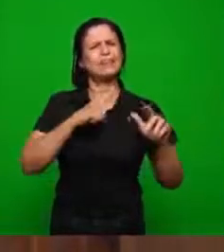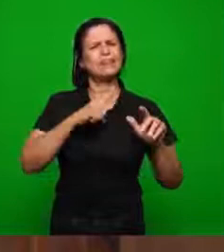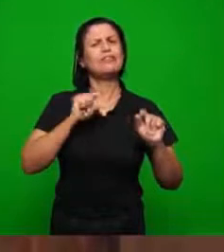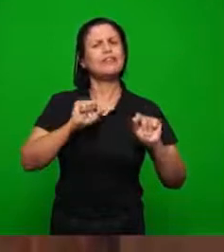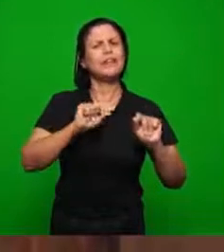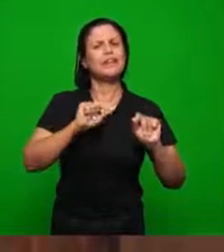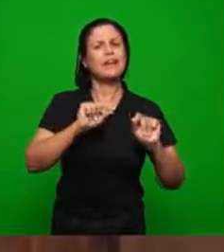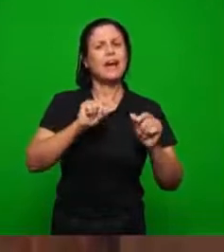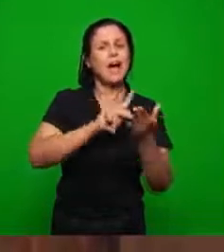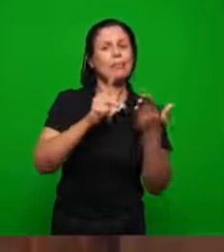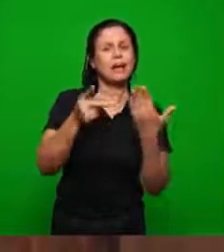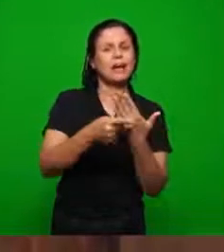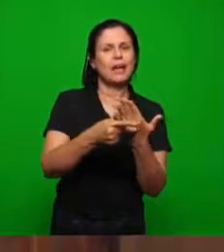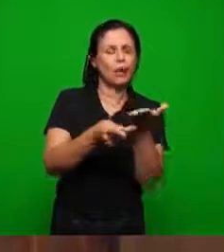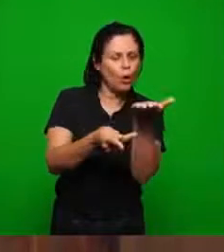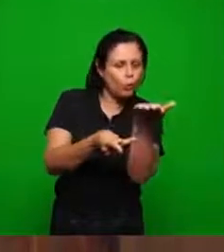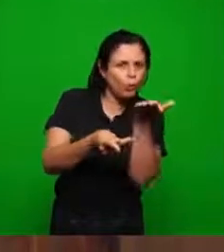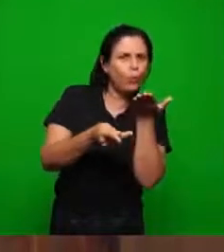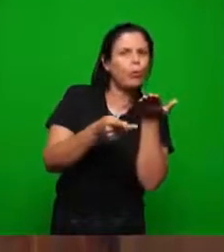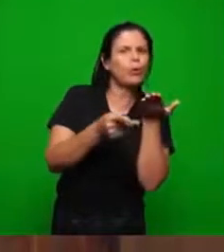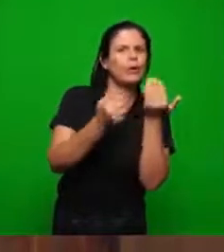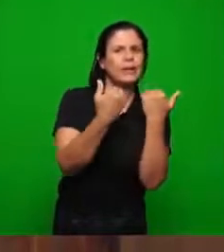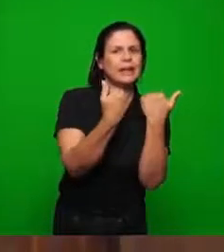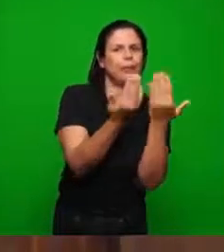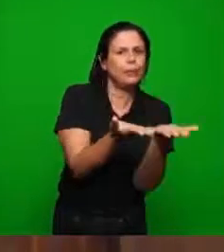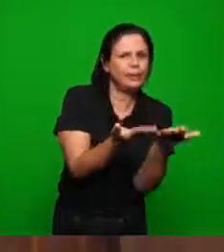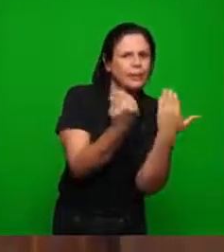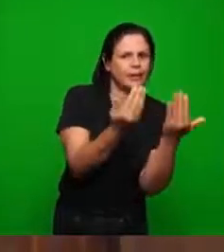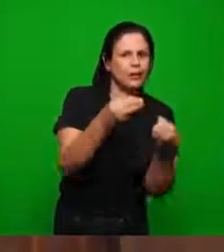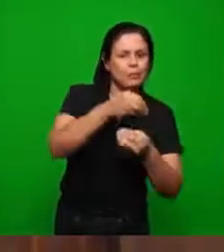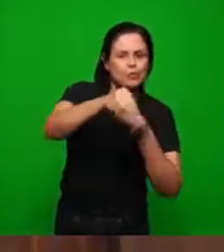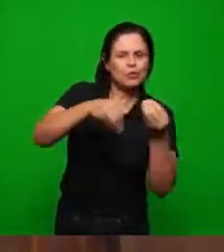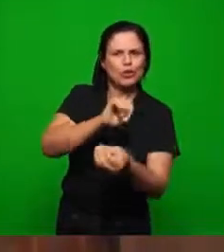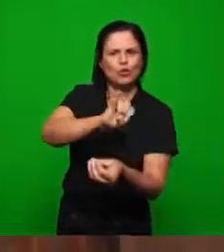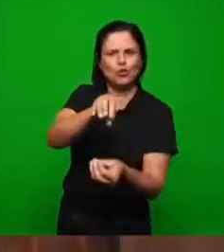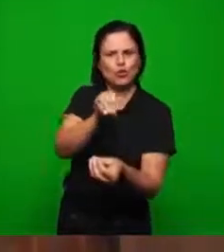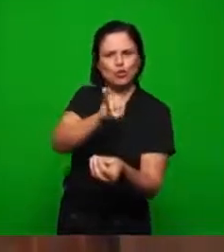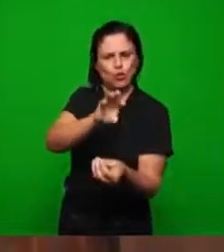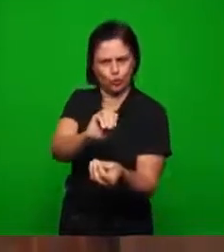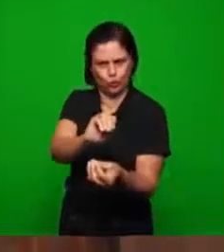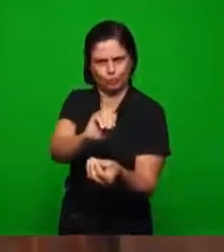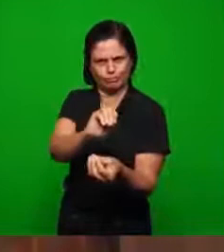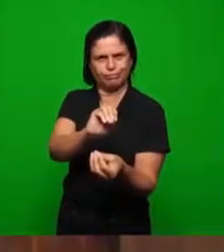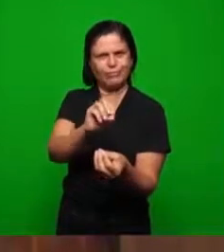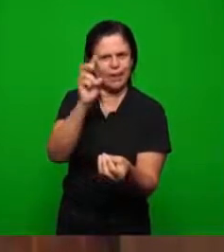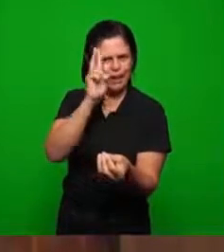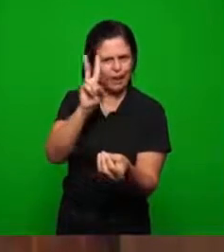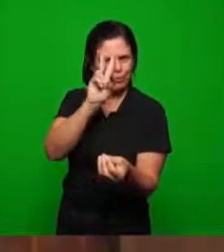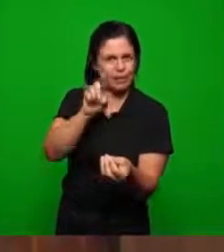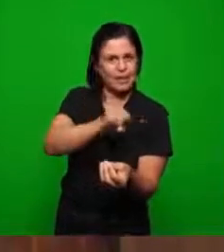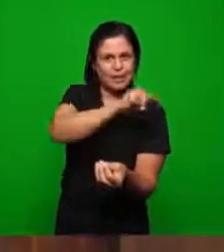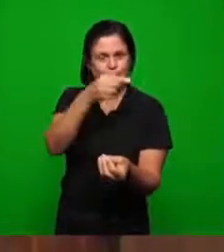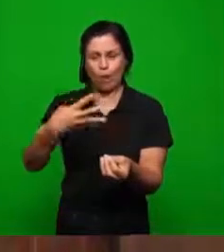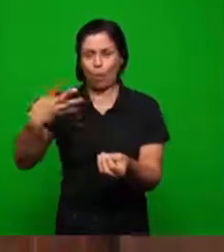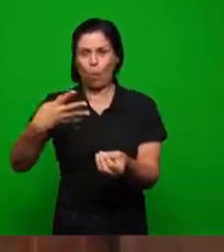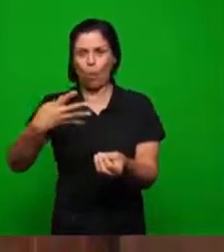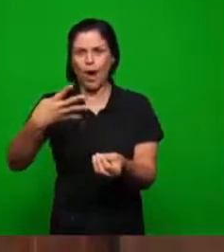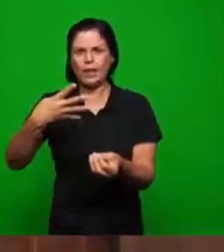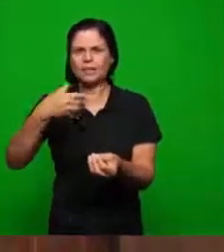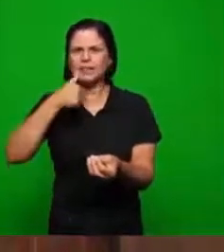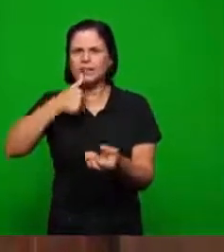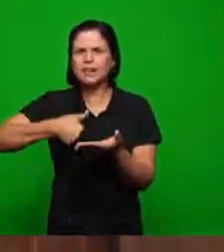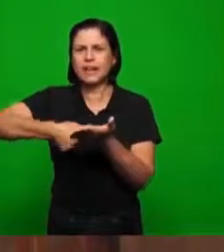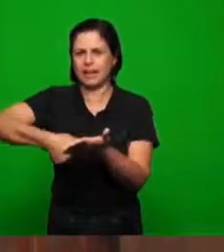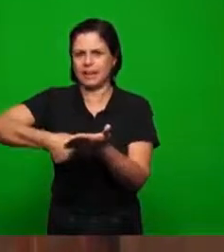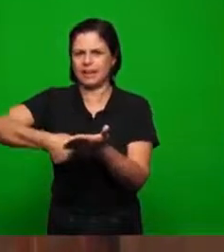joio. Na quarta carta, nós vamos encontrar agora Tiatira, a igreja. Então,